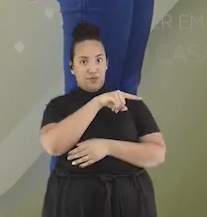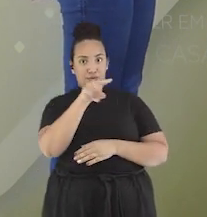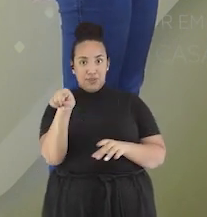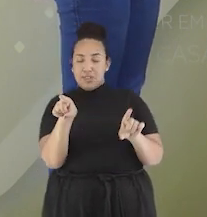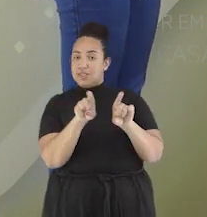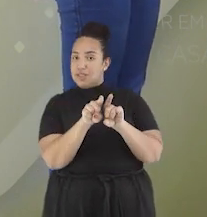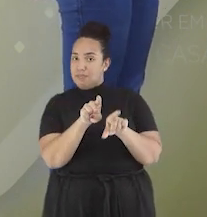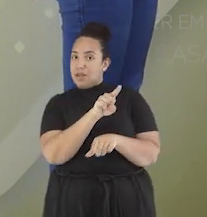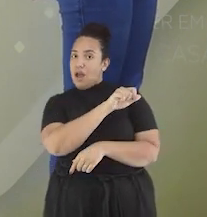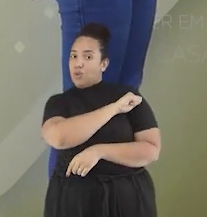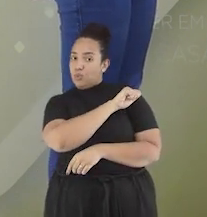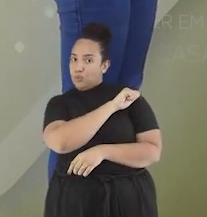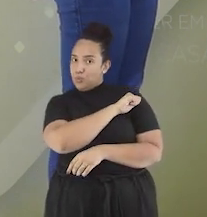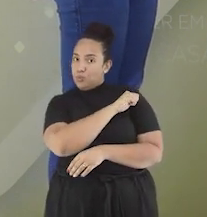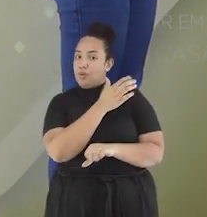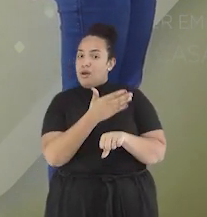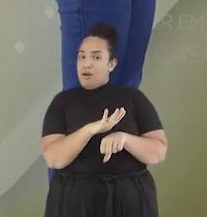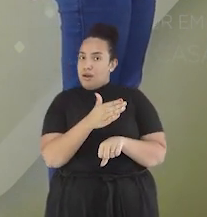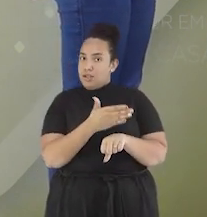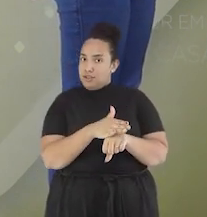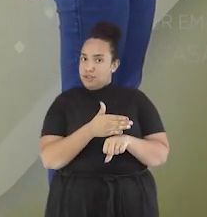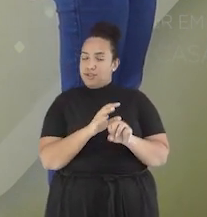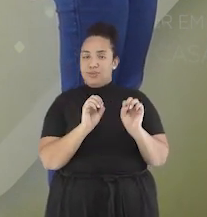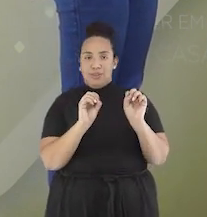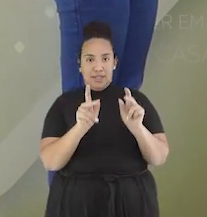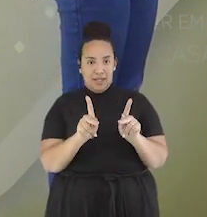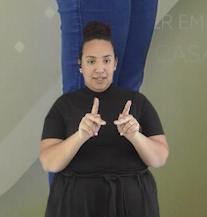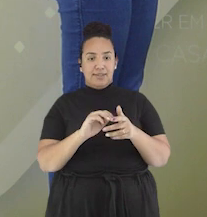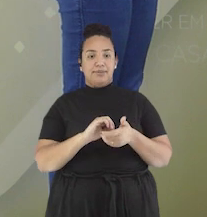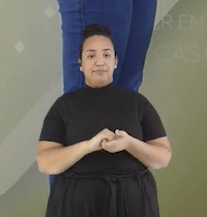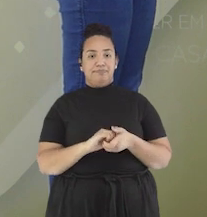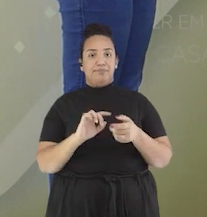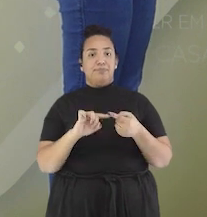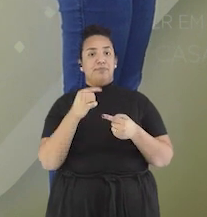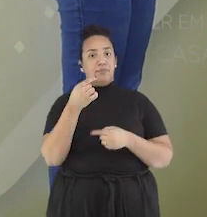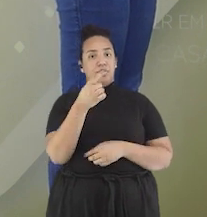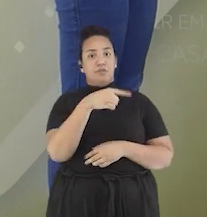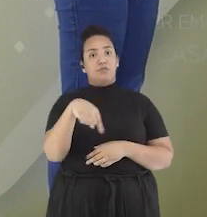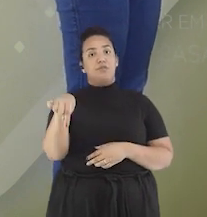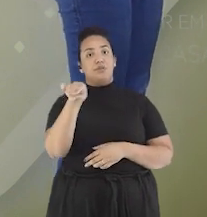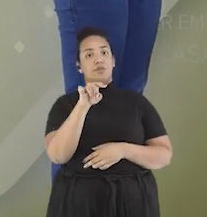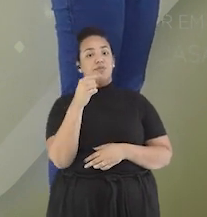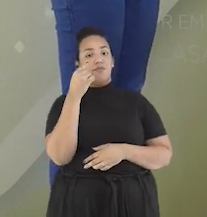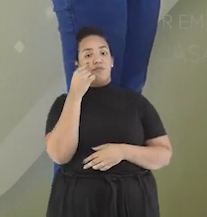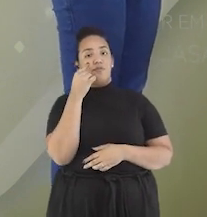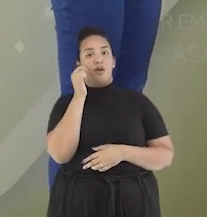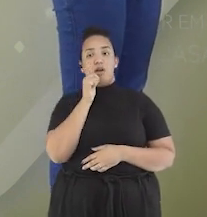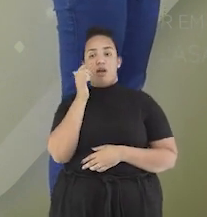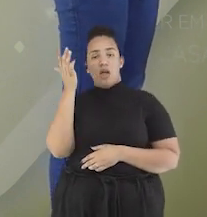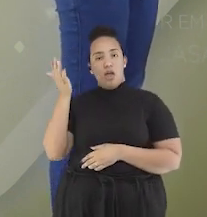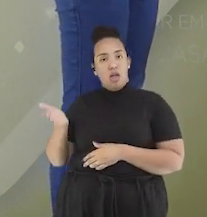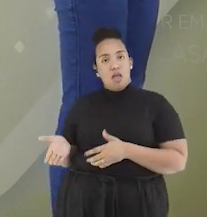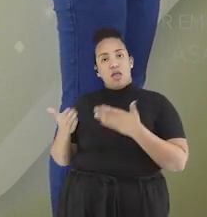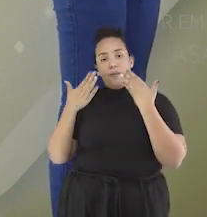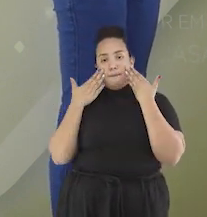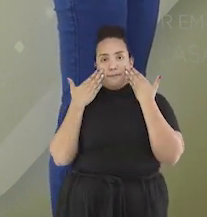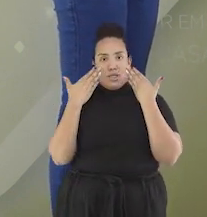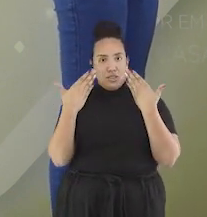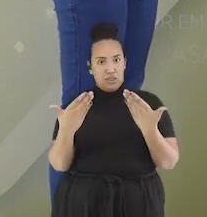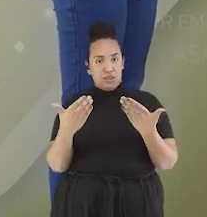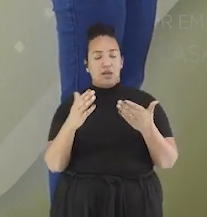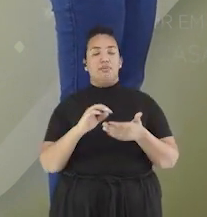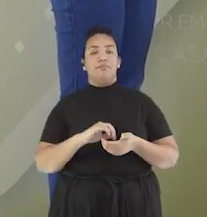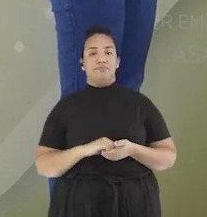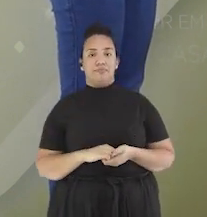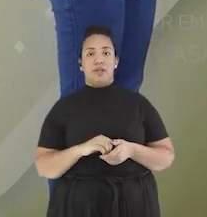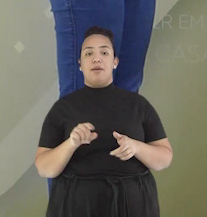vai fazendo a leitura em voz baixa também, junto com a Heloísa. Depois você poderá ouvir a leitura dela e também ler em voz alta